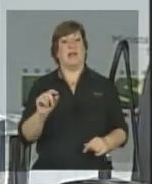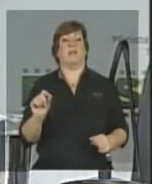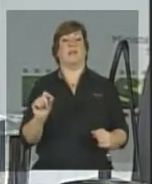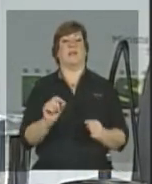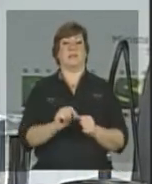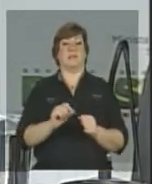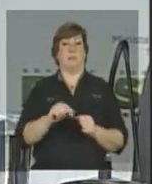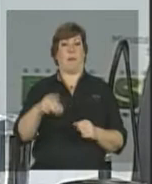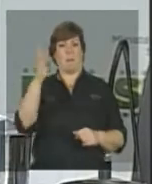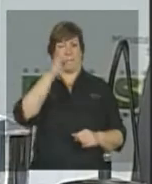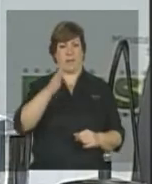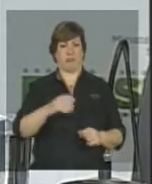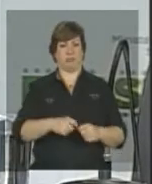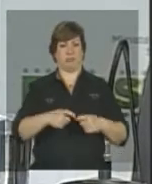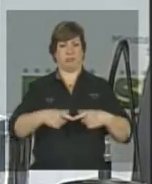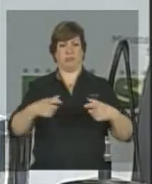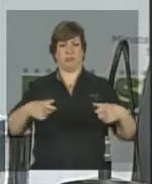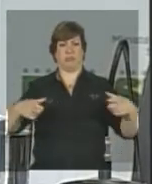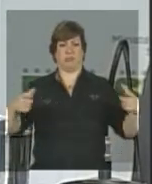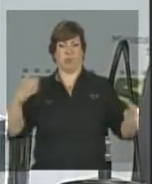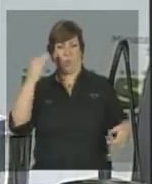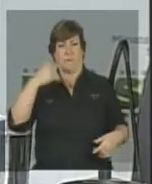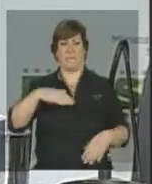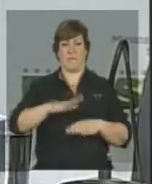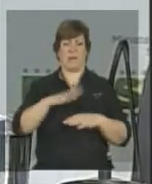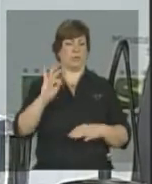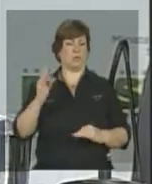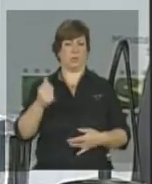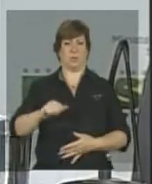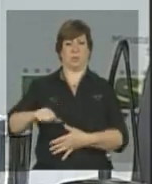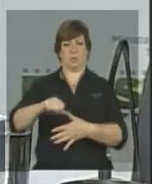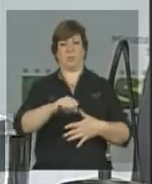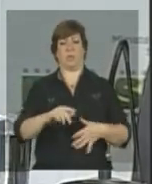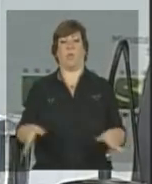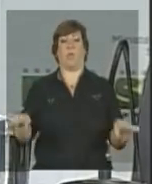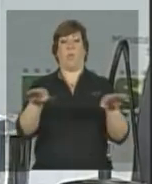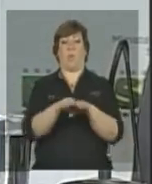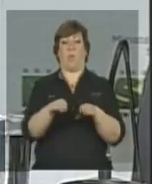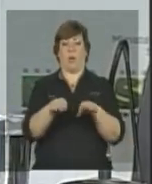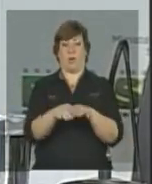Brasil na dianteira na doação de órgãos em toda a América Latina e vai nos igualar,